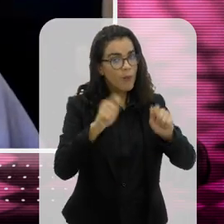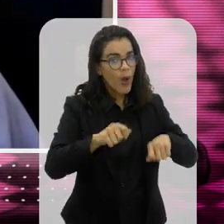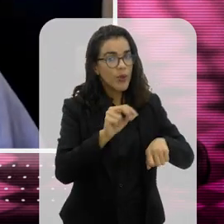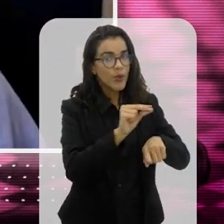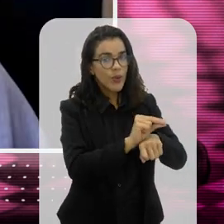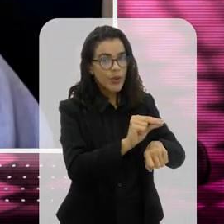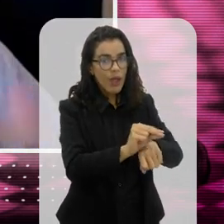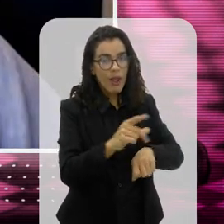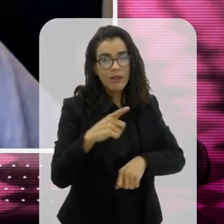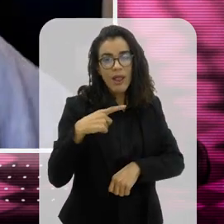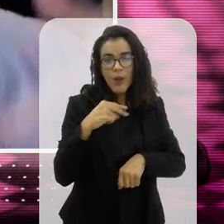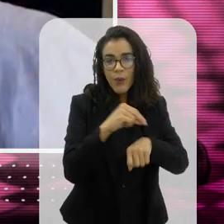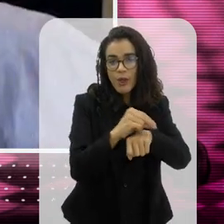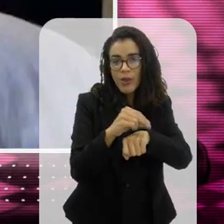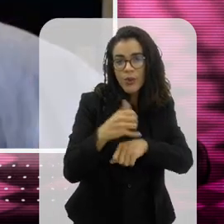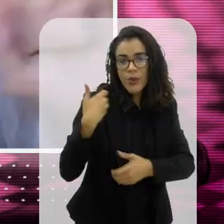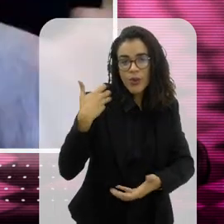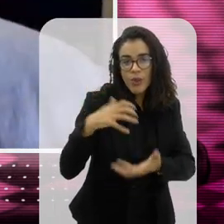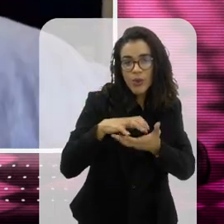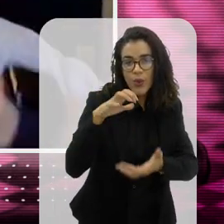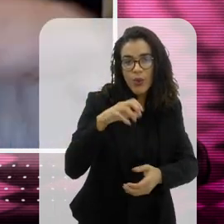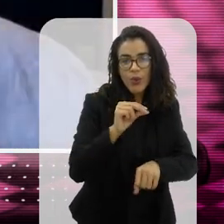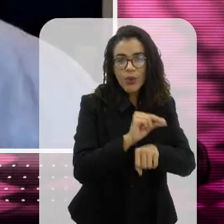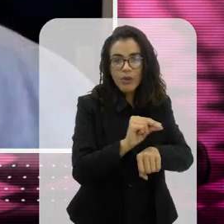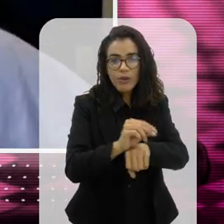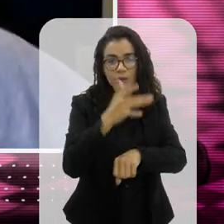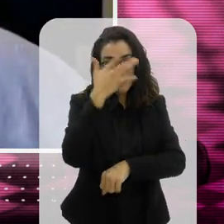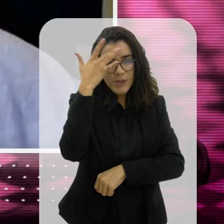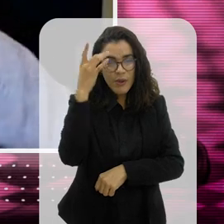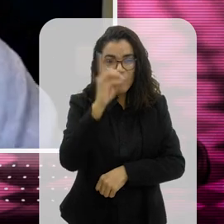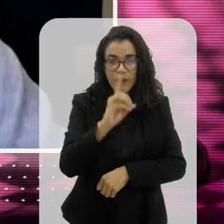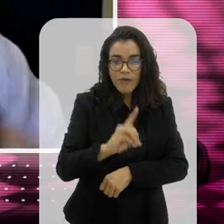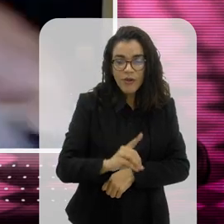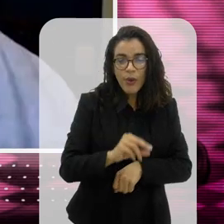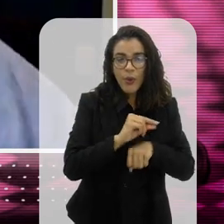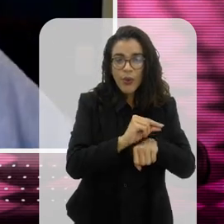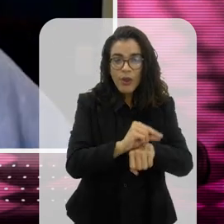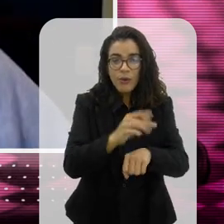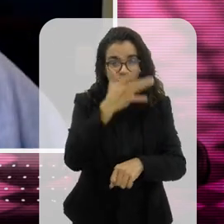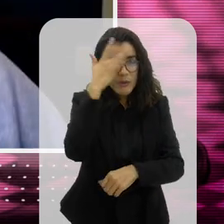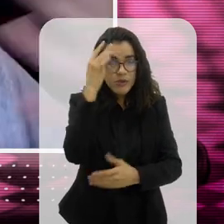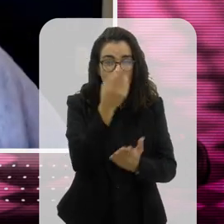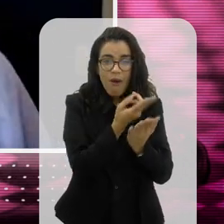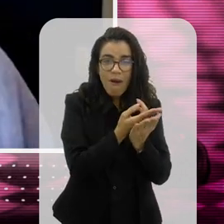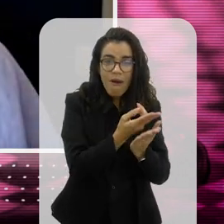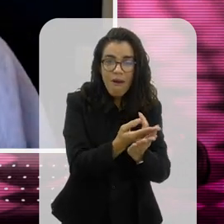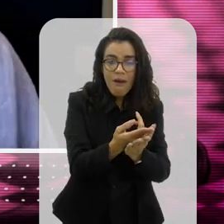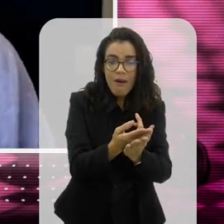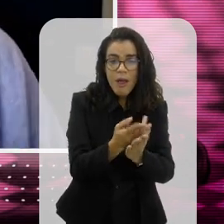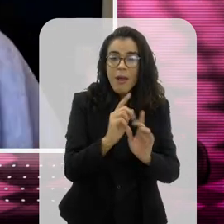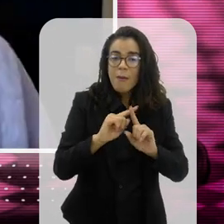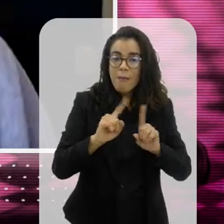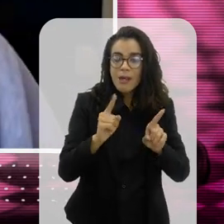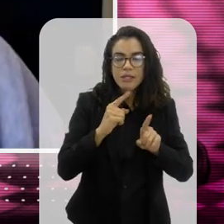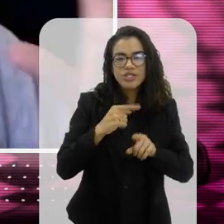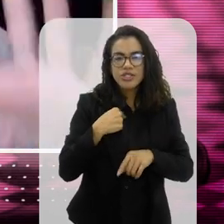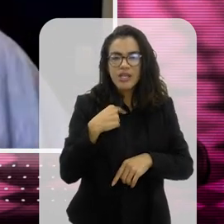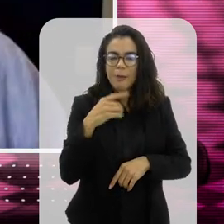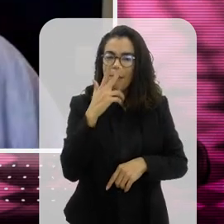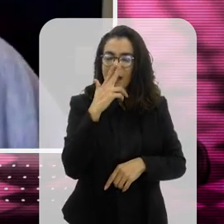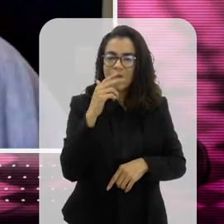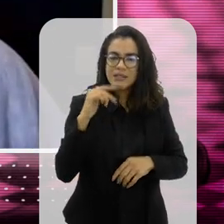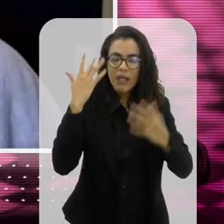poderia fazer. E você tem cuidadores de idosos, cuidadores de pessoas com deficiência, cuidadores de acamados, você tem tudo isso, mas a